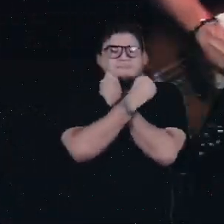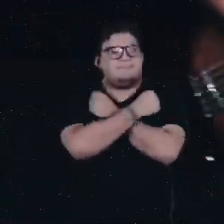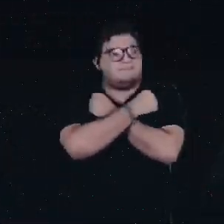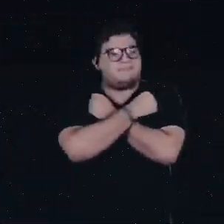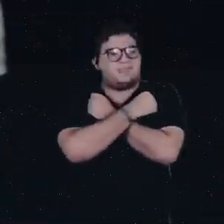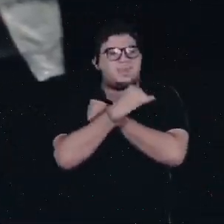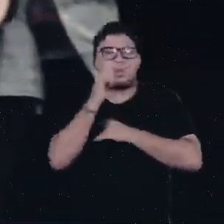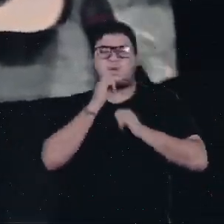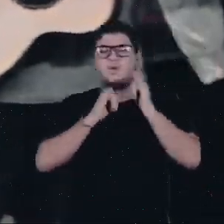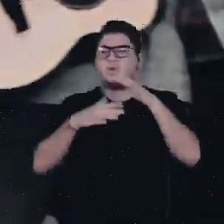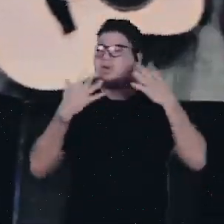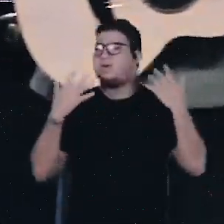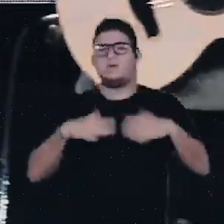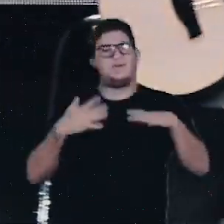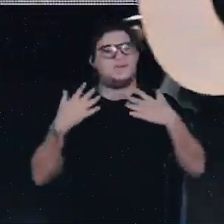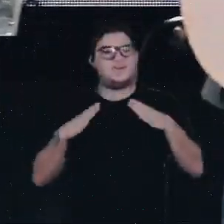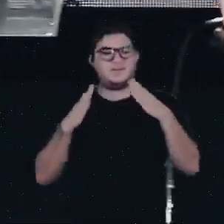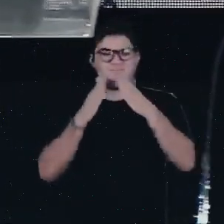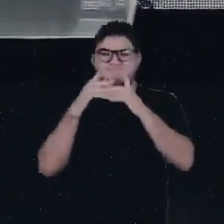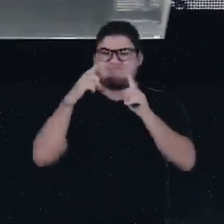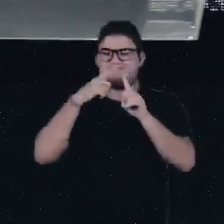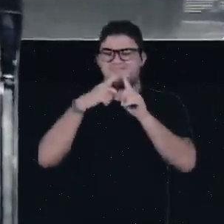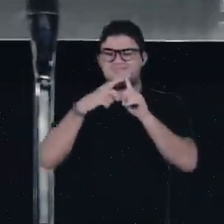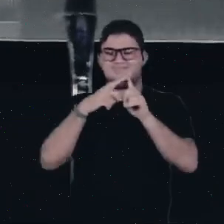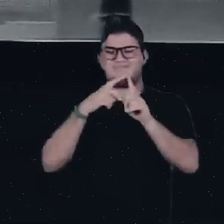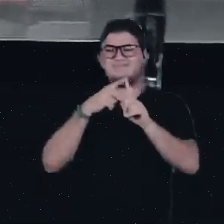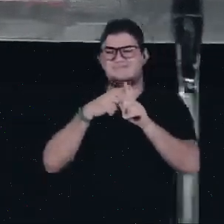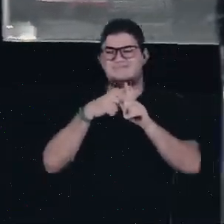E dizia assim: uau, essa igreja é uma inspiração.